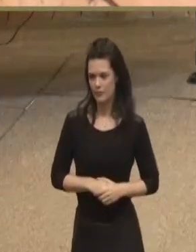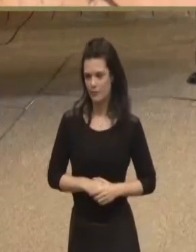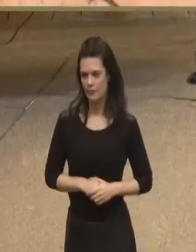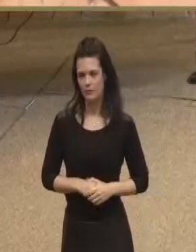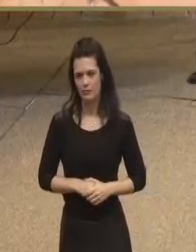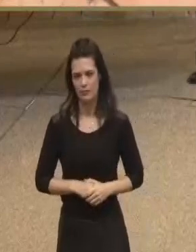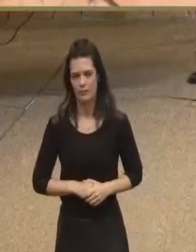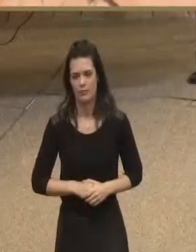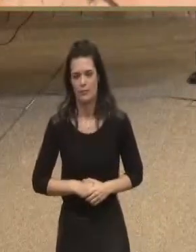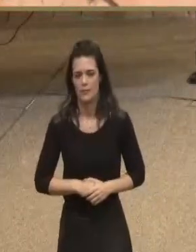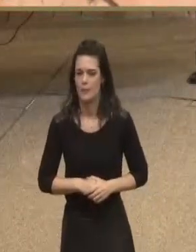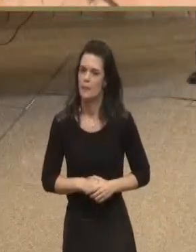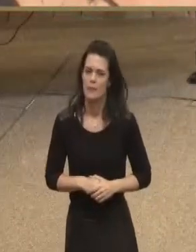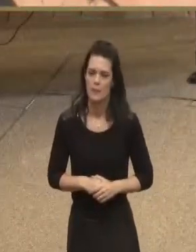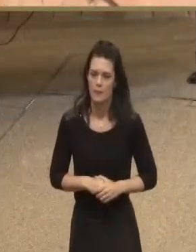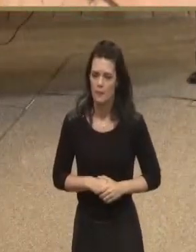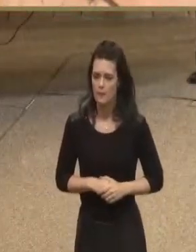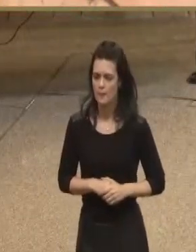pastor.